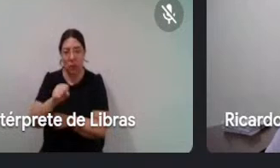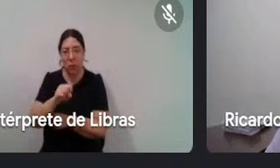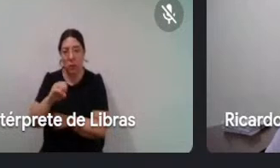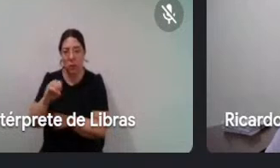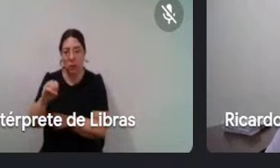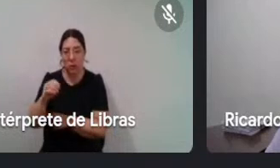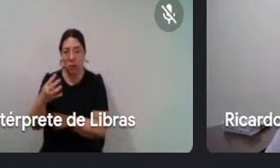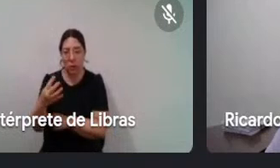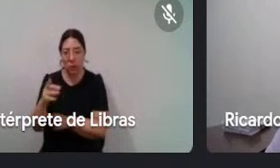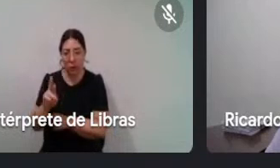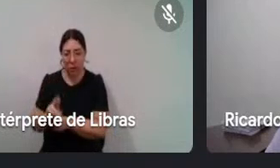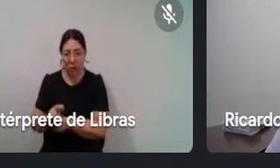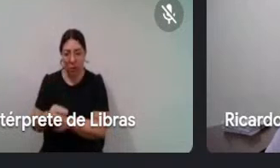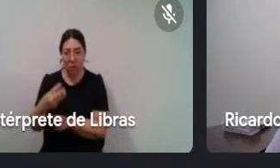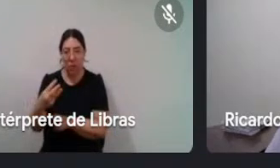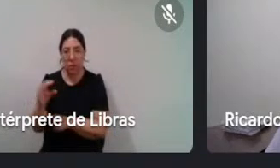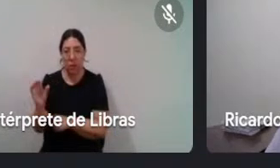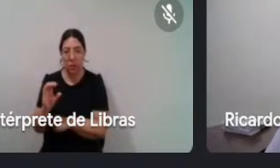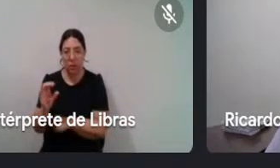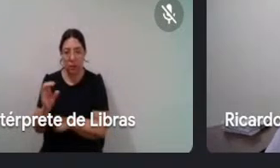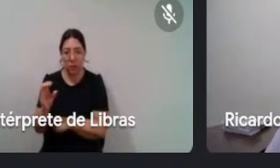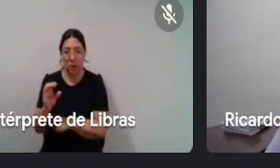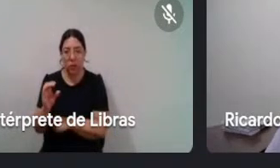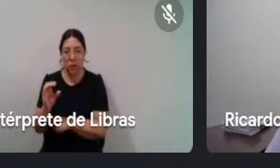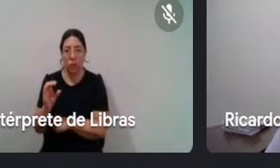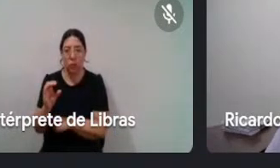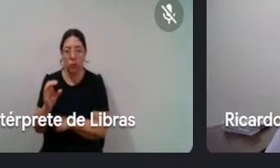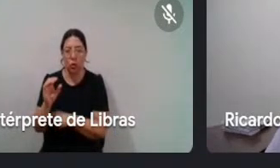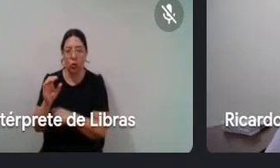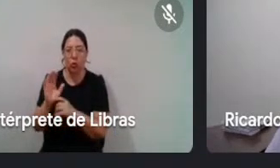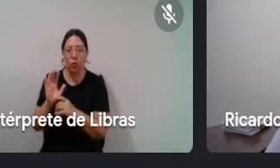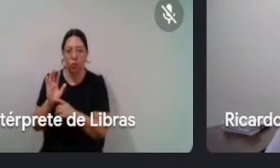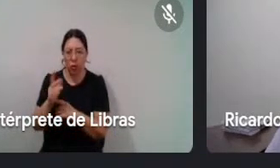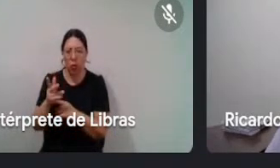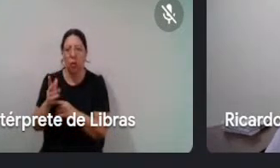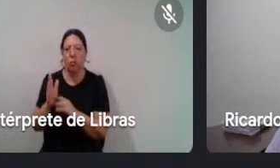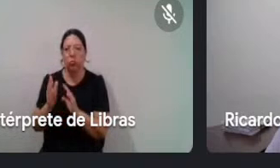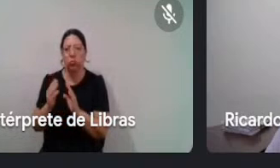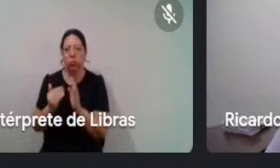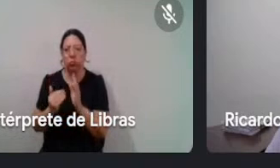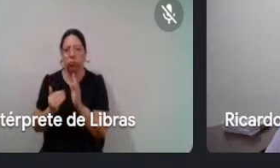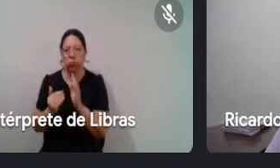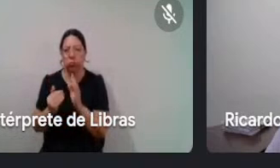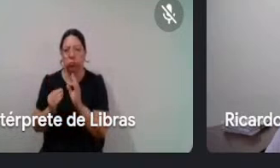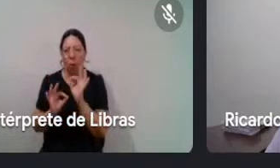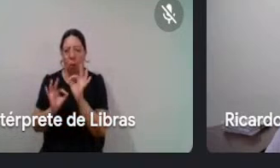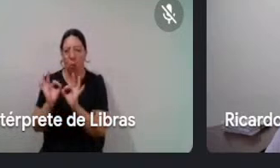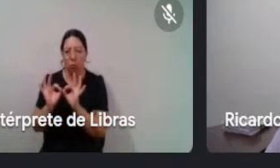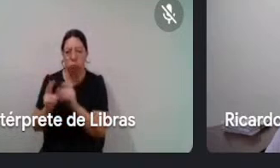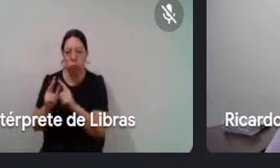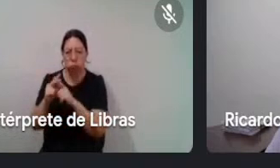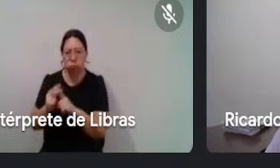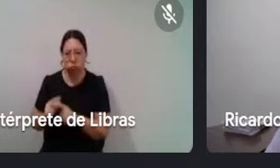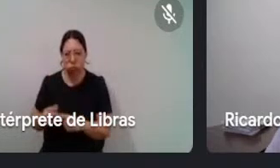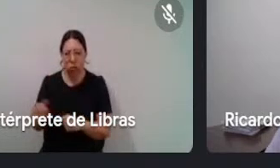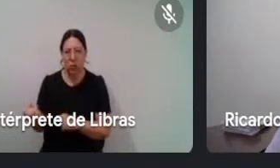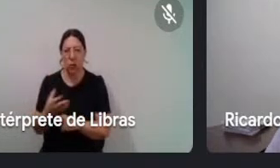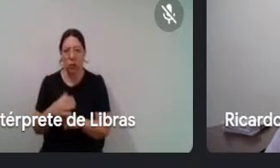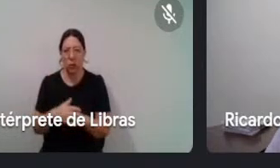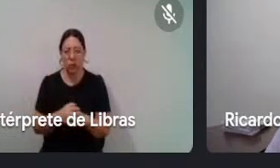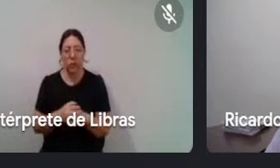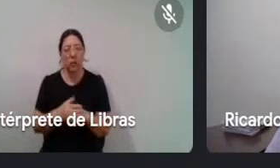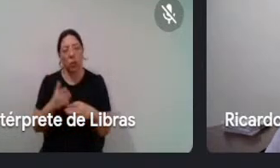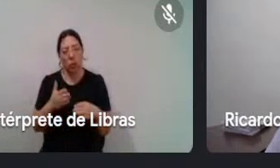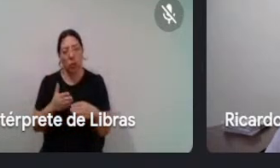R$ 10.804,03, devidamente atualizados. Por unanimidade, então, a corte decide aprovar com ressalvas nos termos do voto